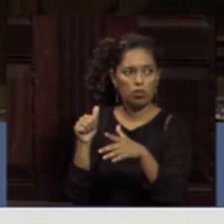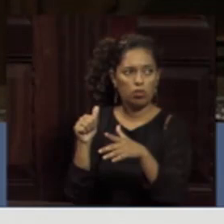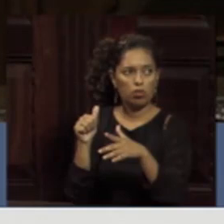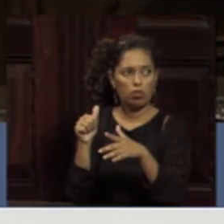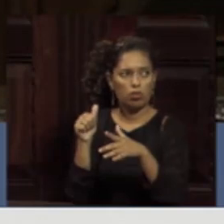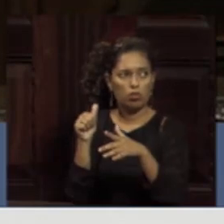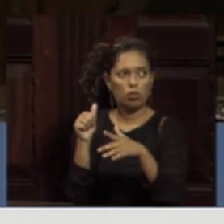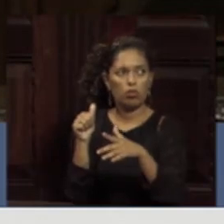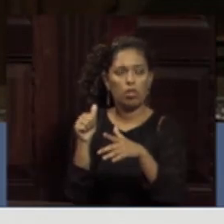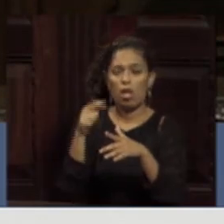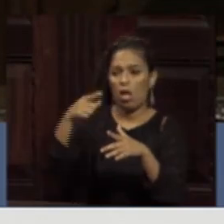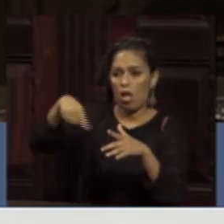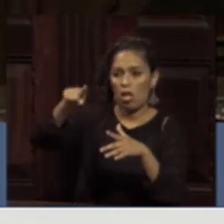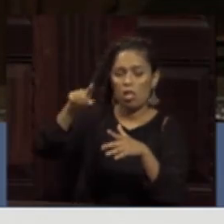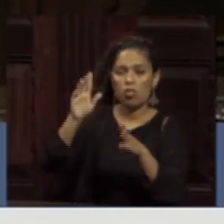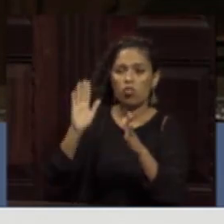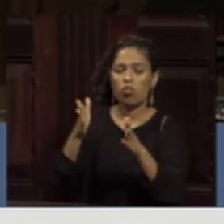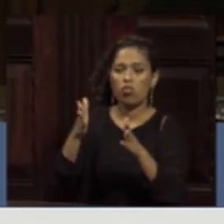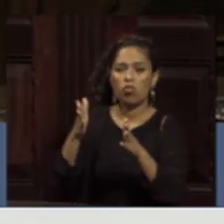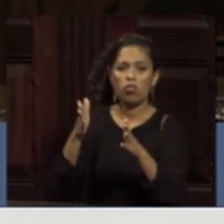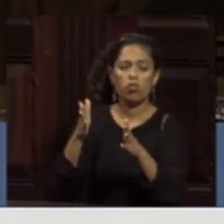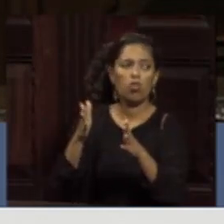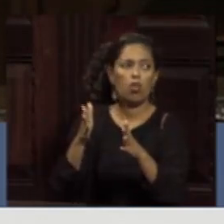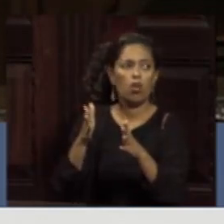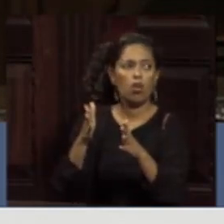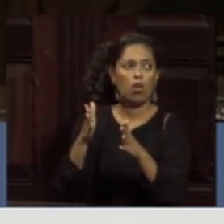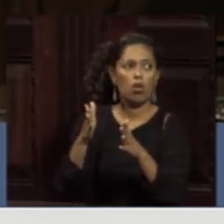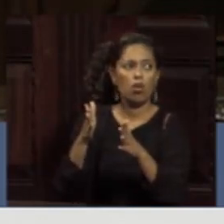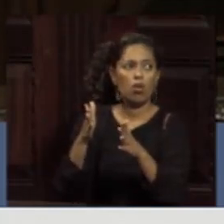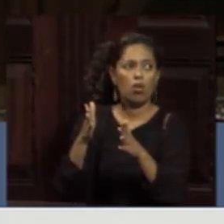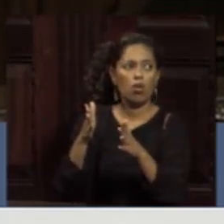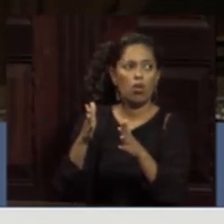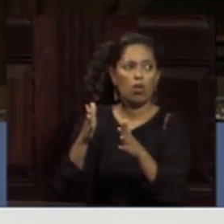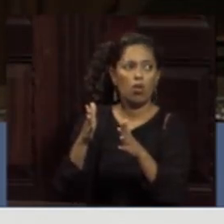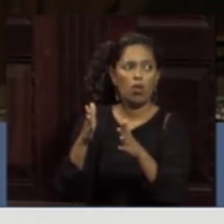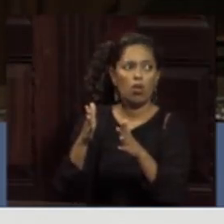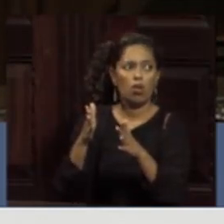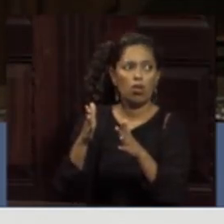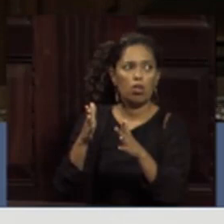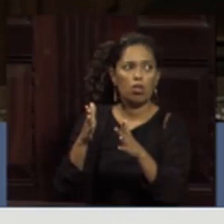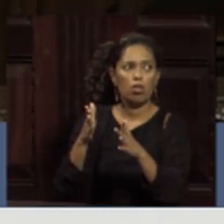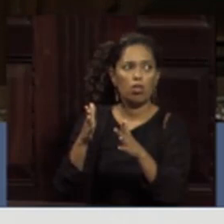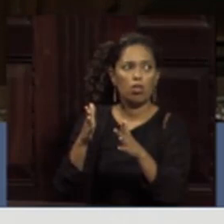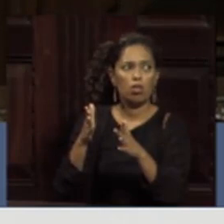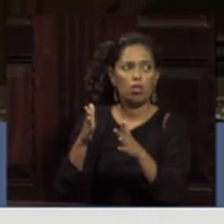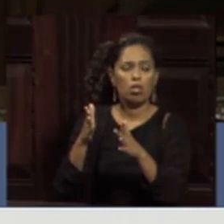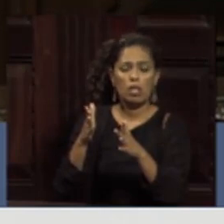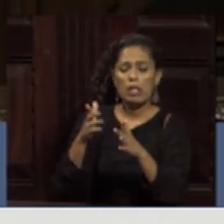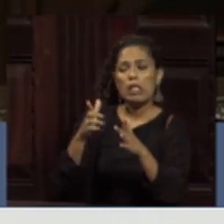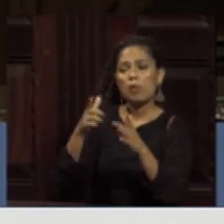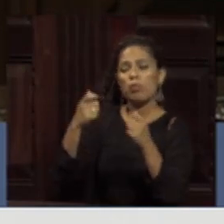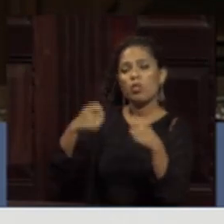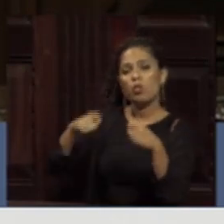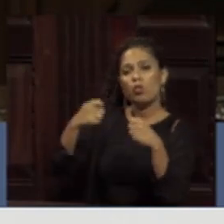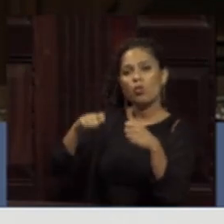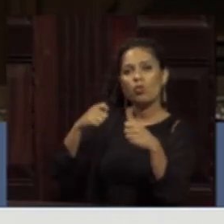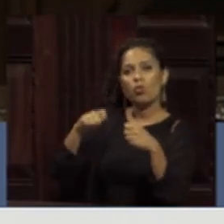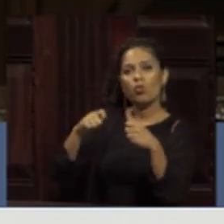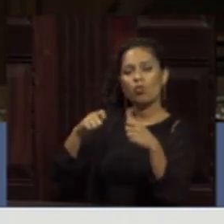já foram submetidas ou tiveram que rechaçar